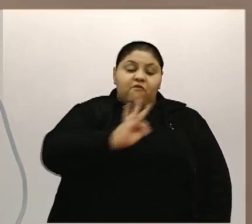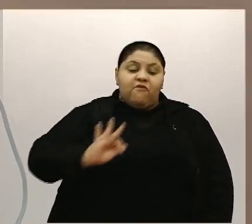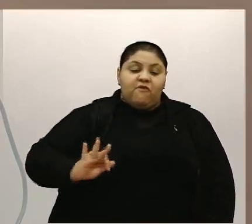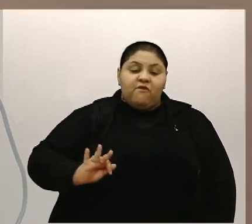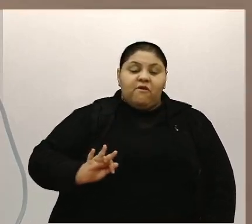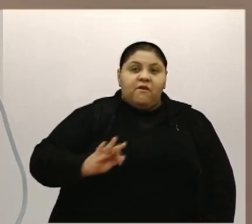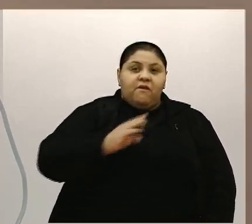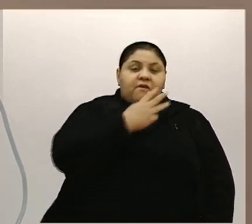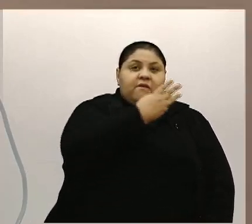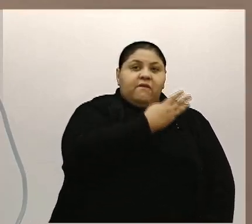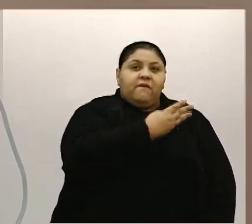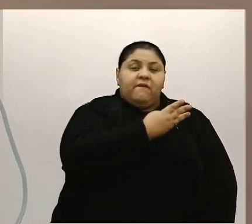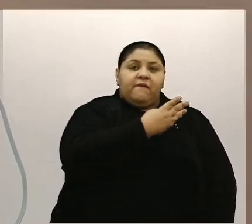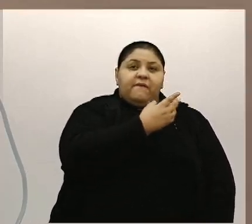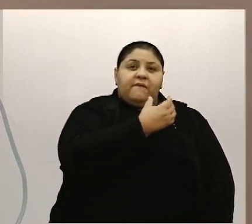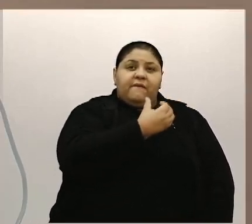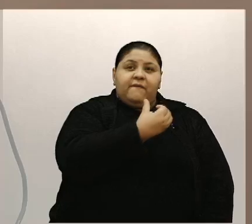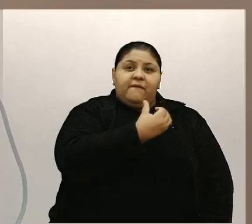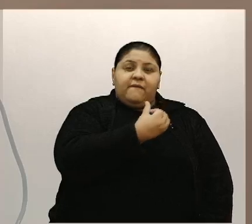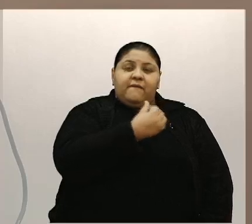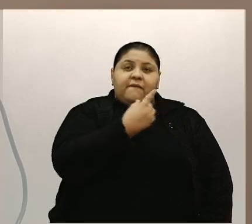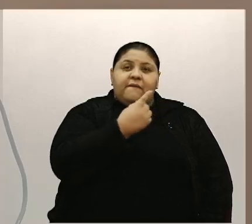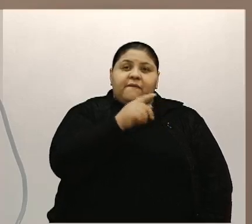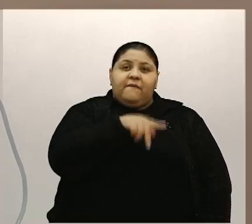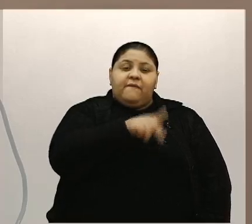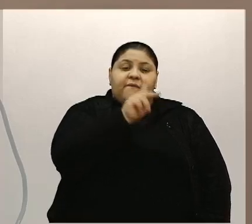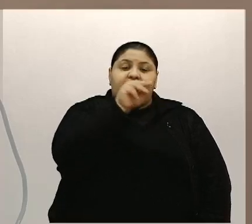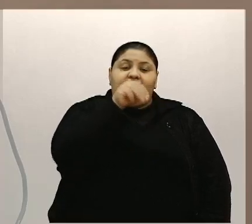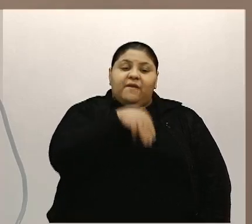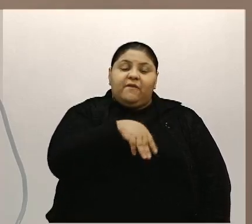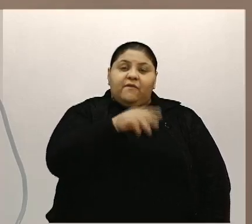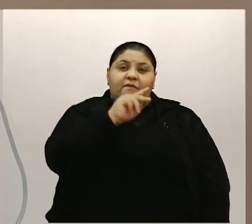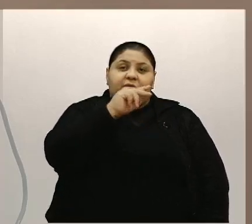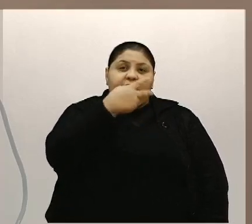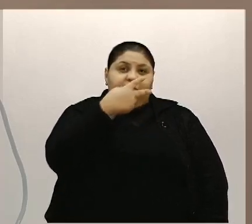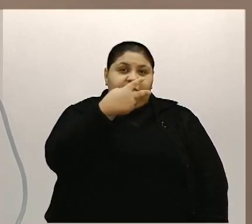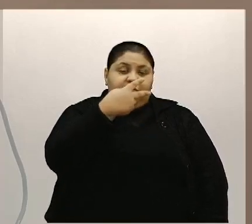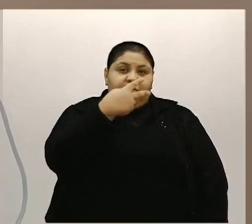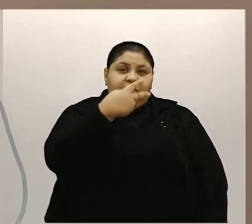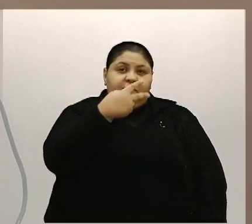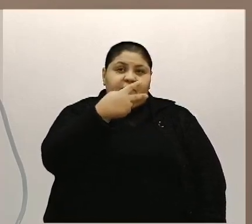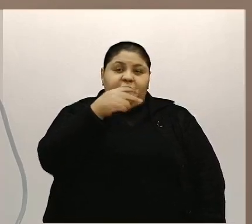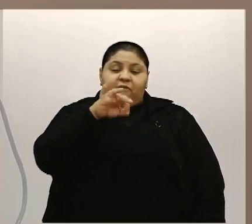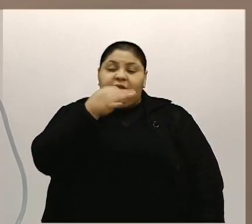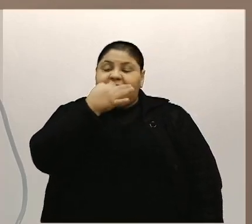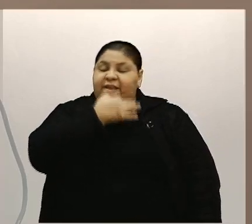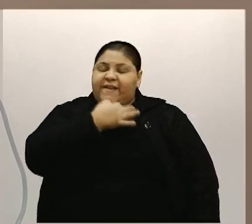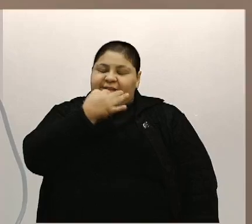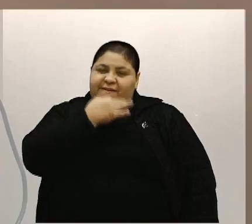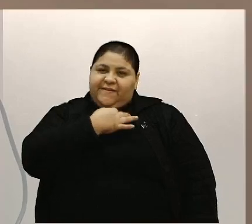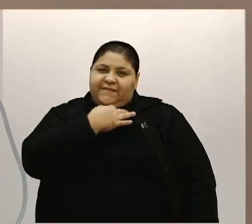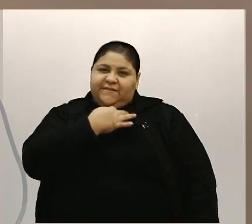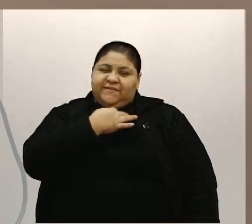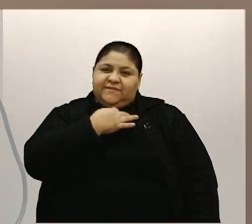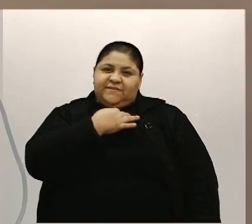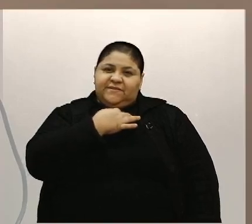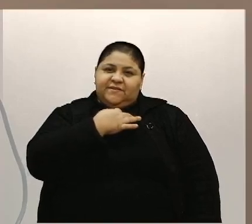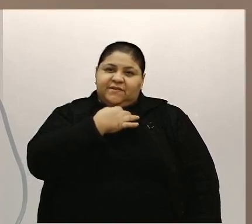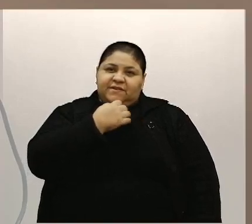tem 361 quilômetros quadrados. E Caxias do Sul